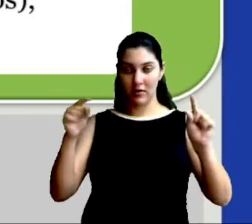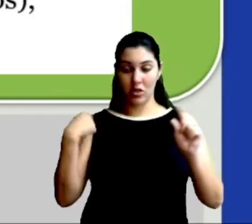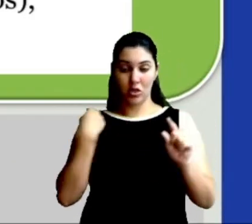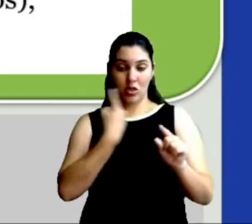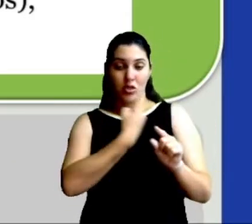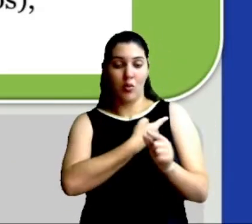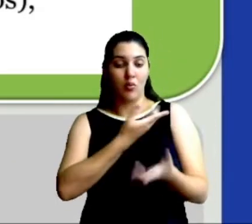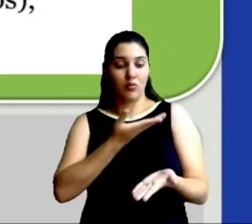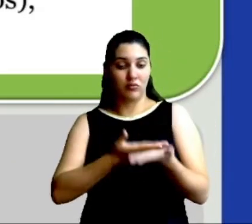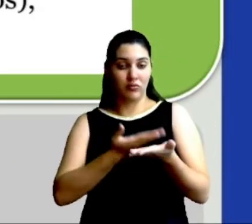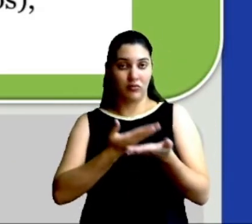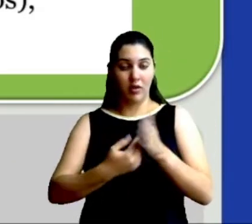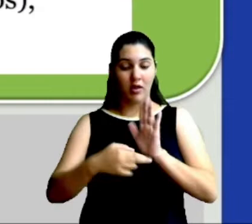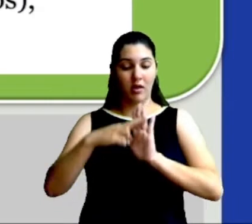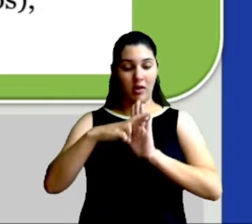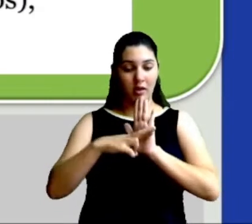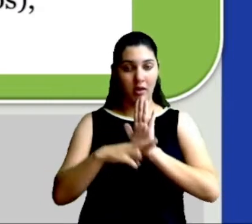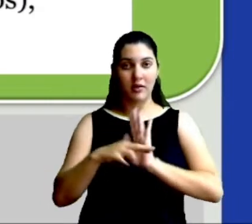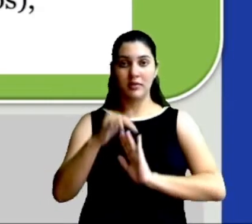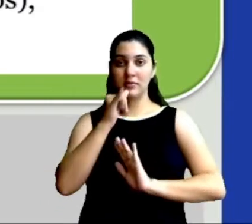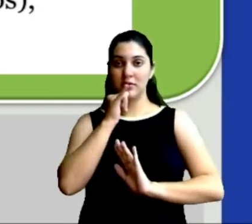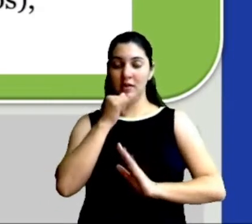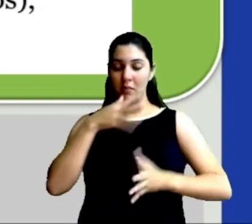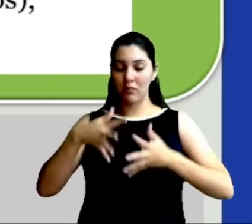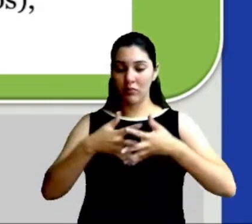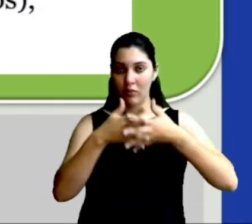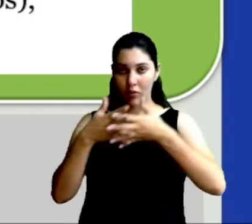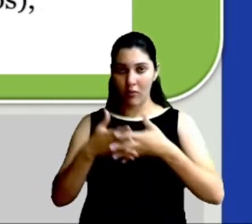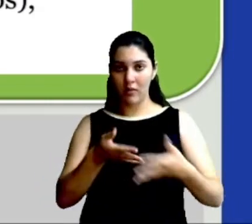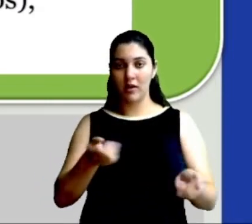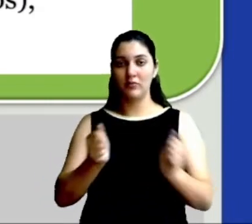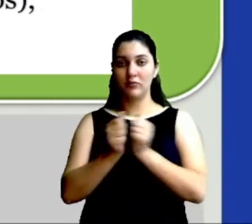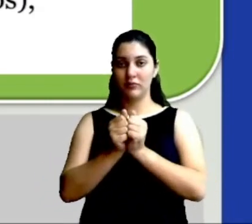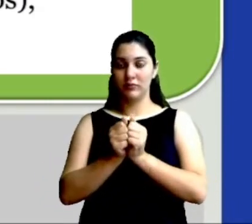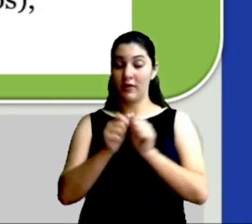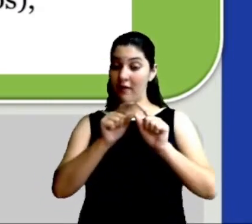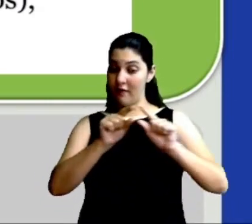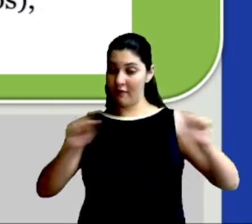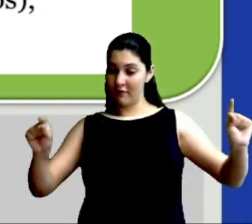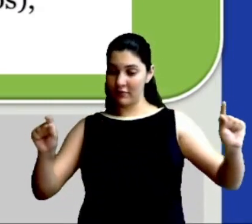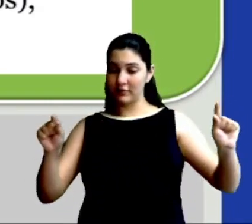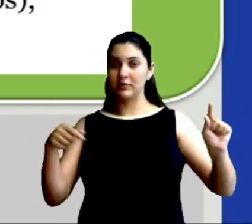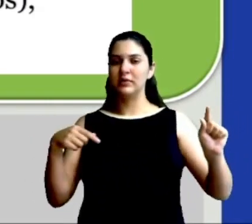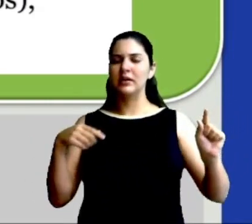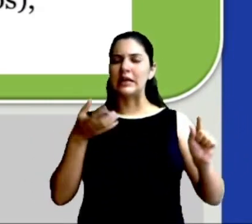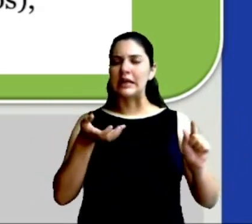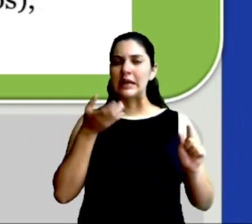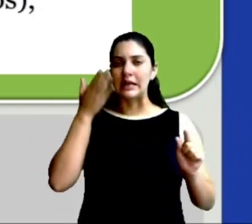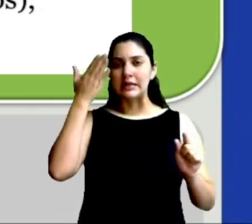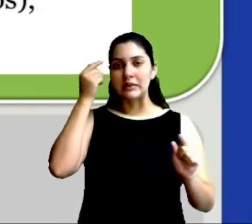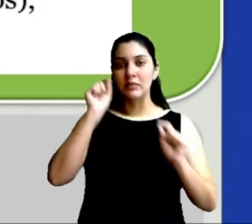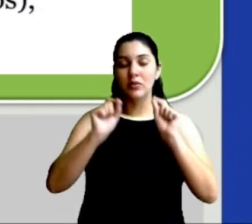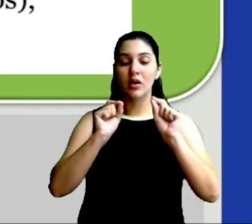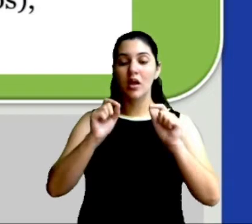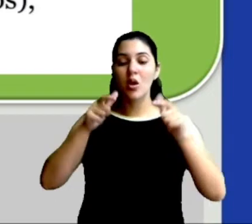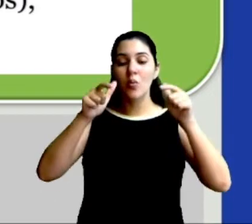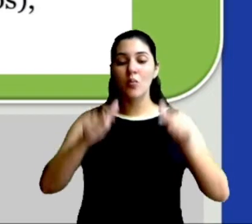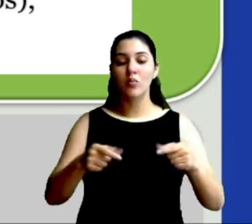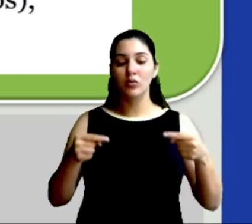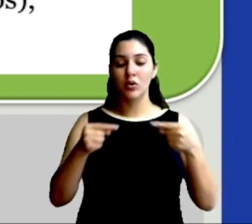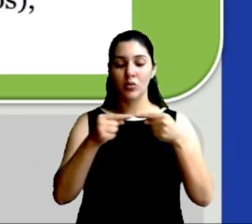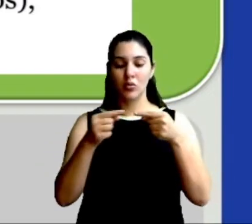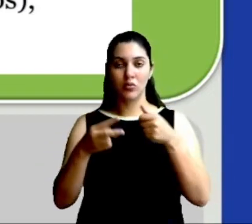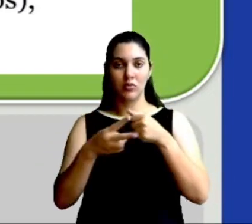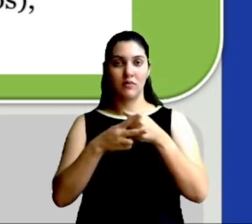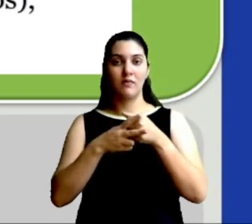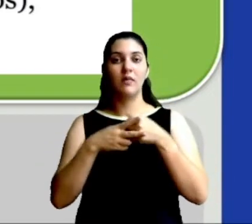estudaremos regras e exemplos complicados juntos. Então, uma frase longa. Porém, eu quero saber aí onde é que está a concordância